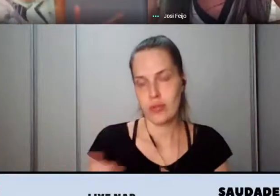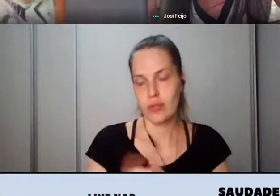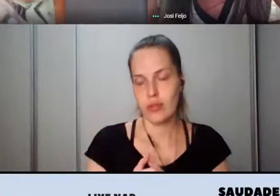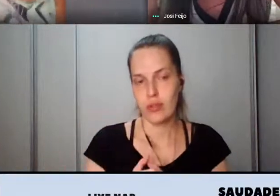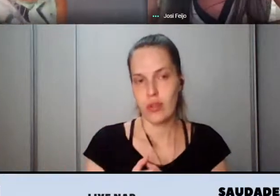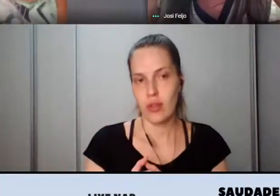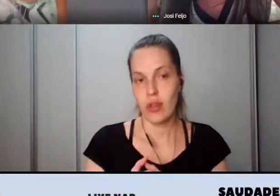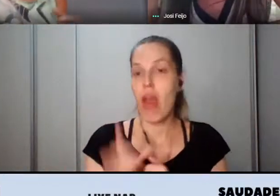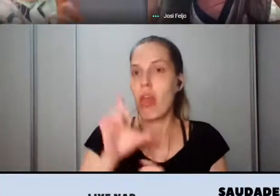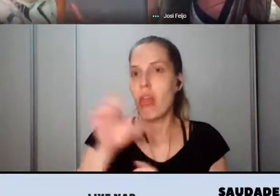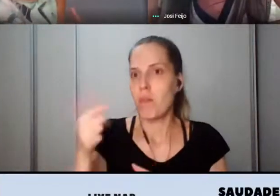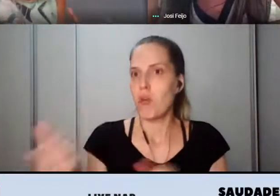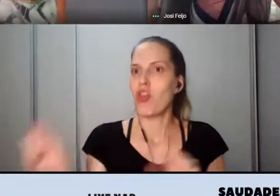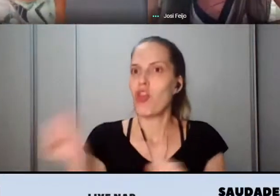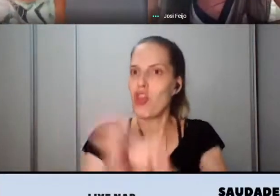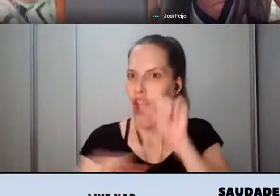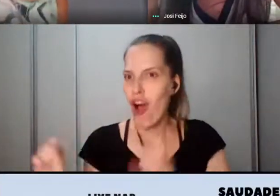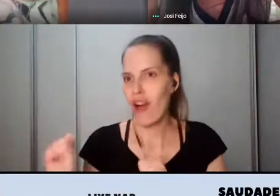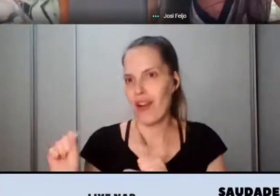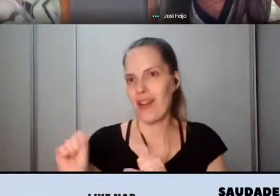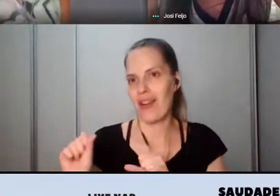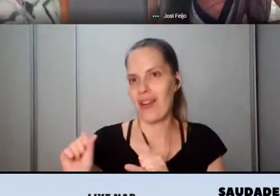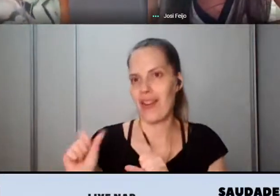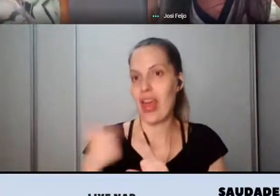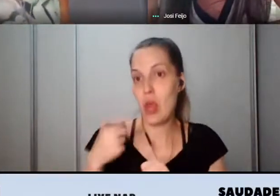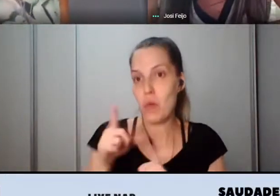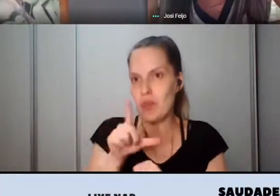Tu tem, enfim, eu te devolvo, né?